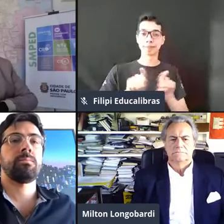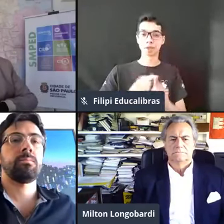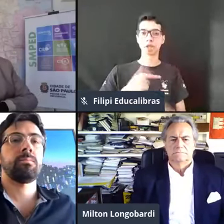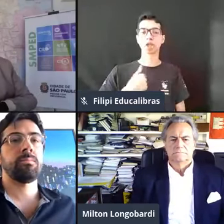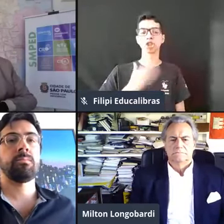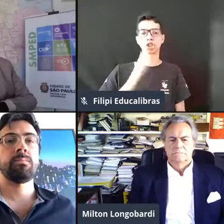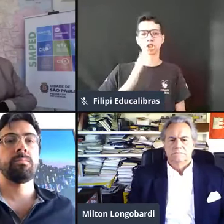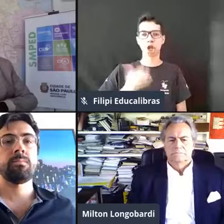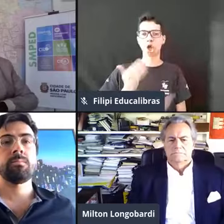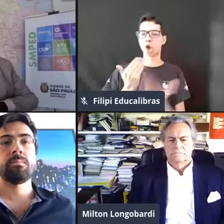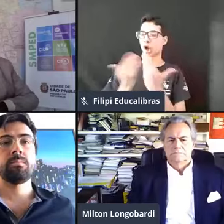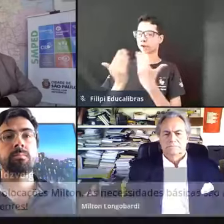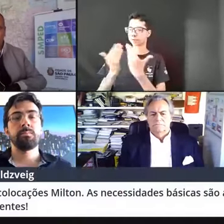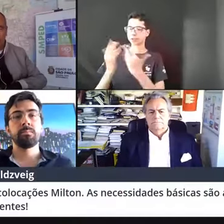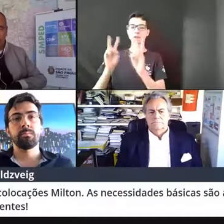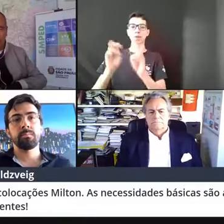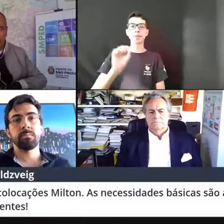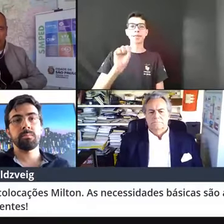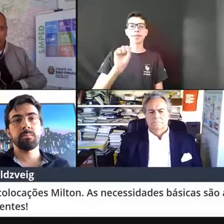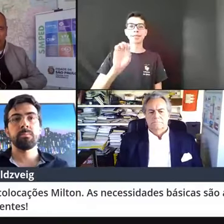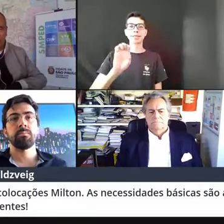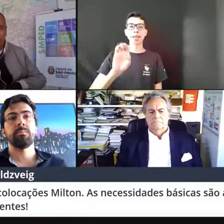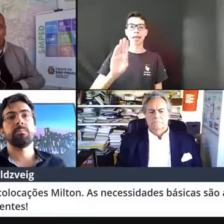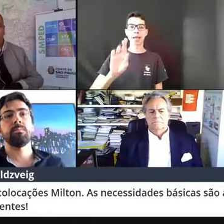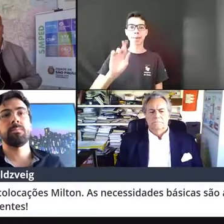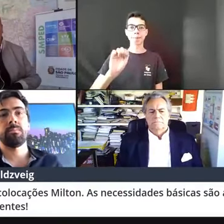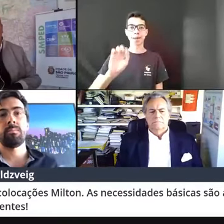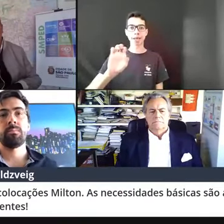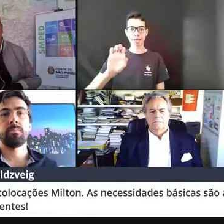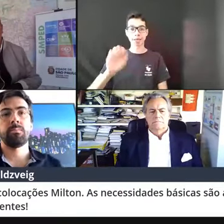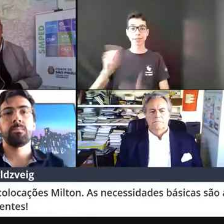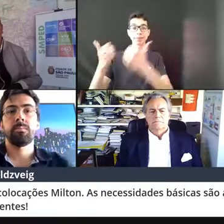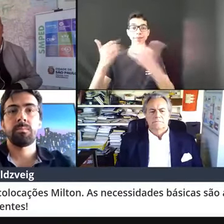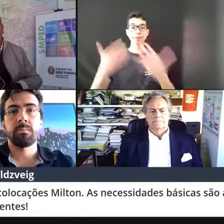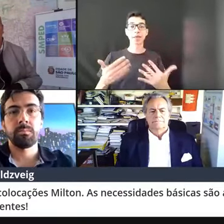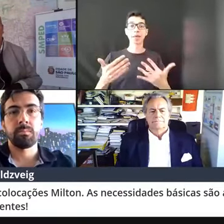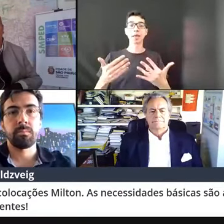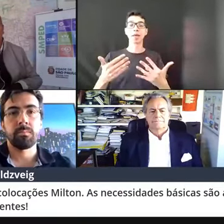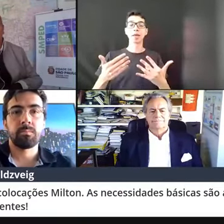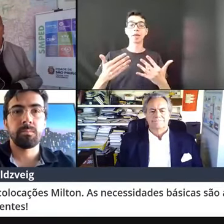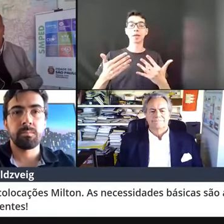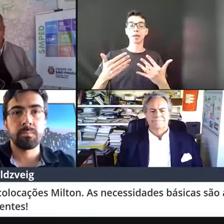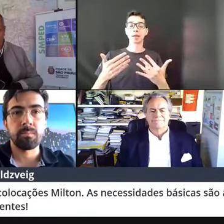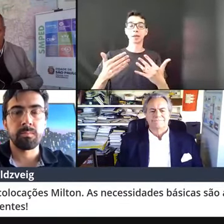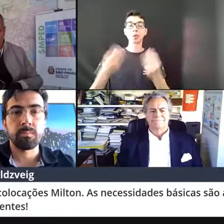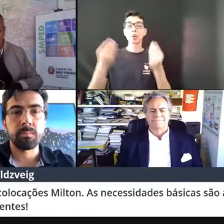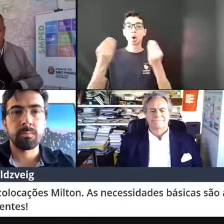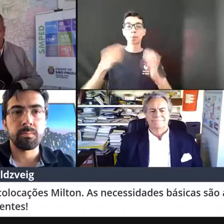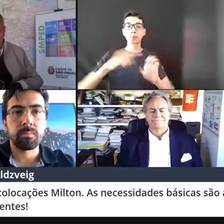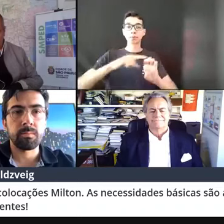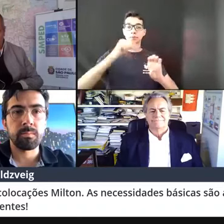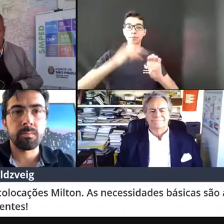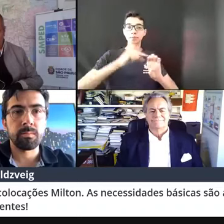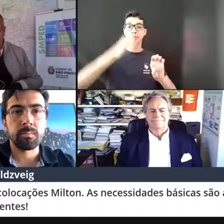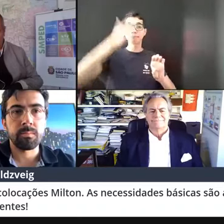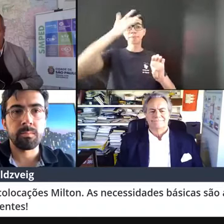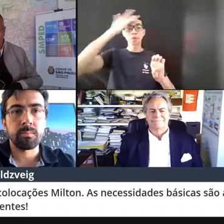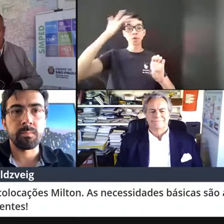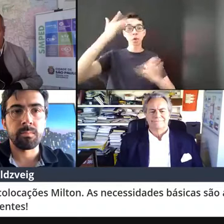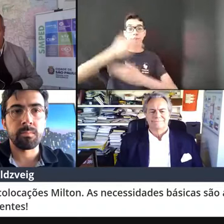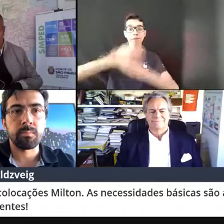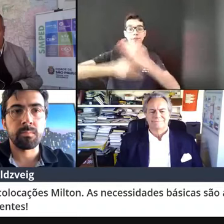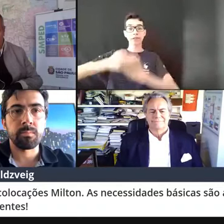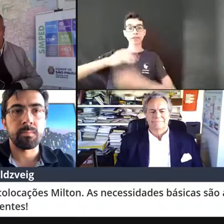né? Questão do empreendedorismo da pessoa com deficiência. Mas, Bruno, eu queria que